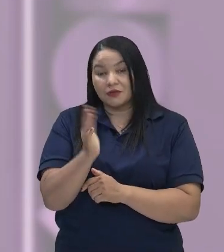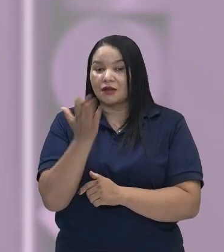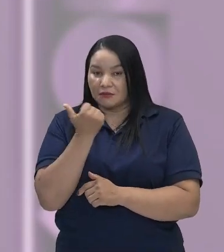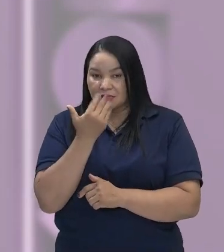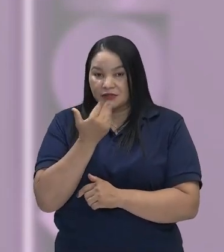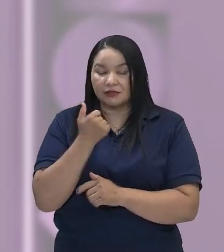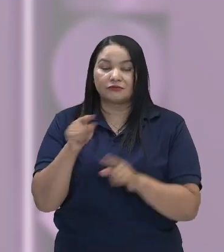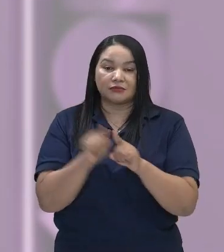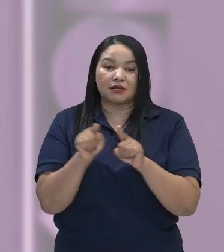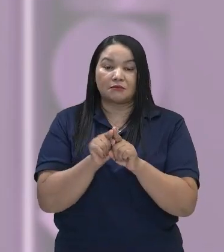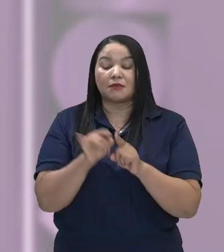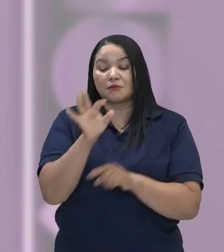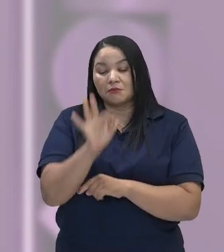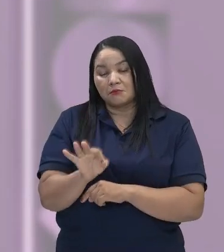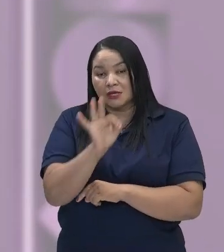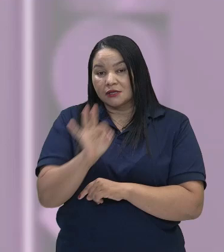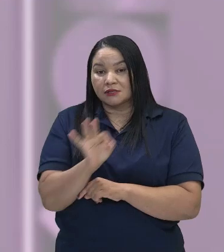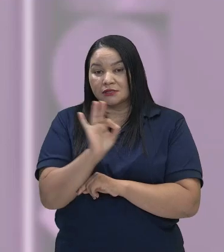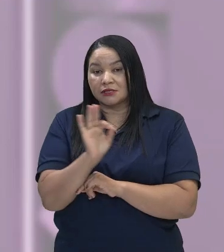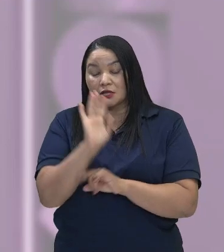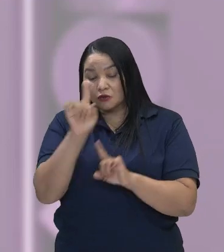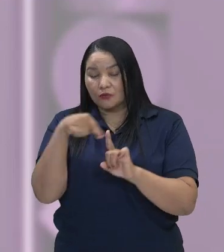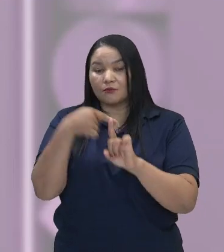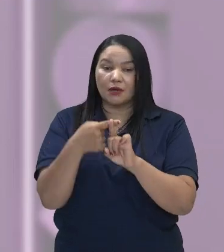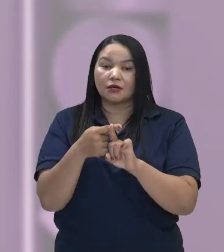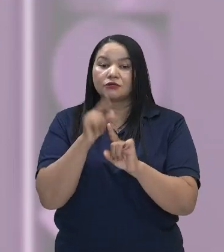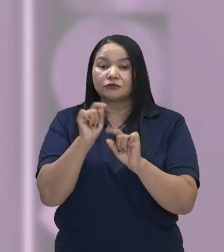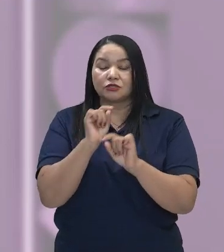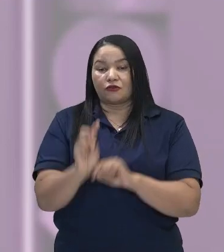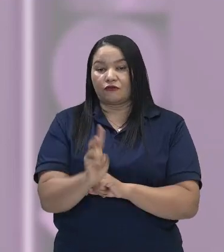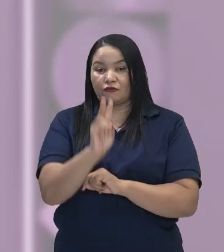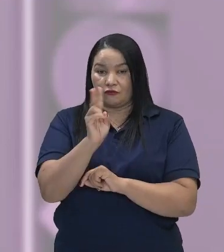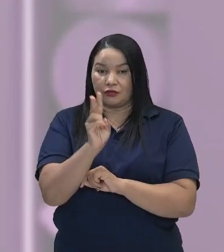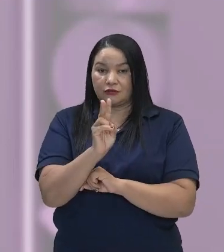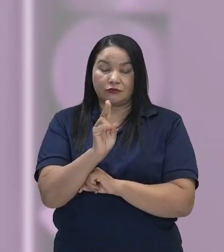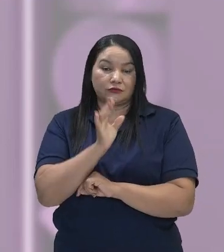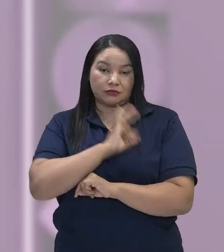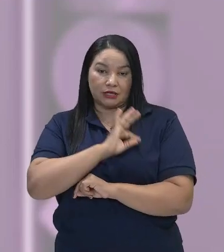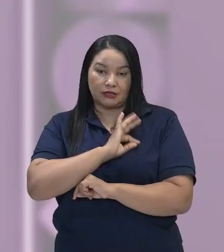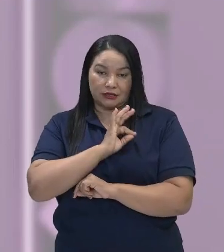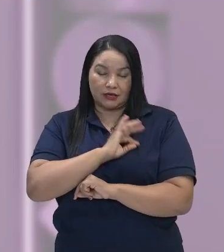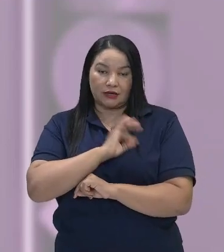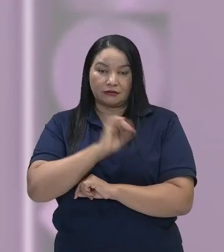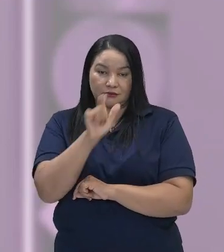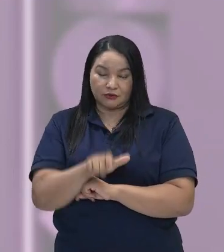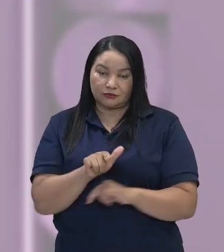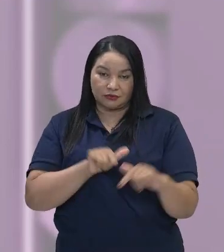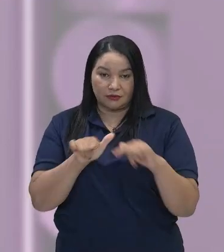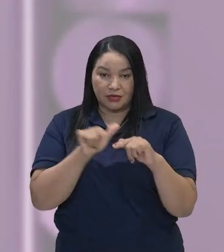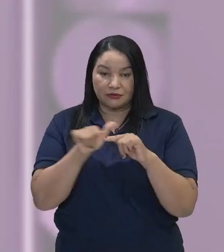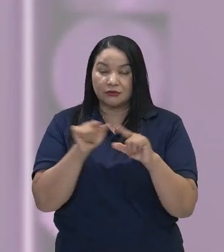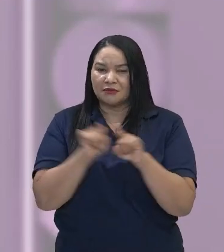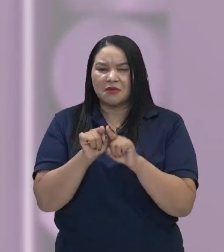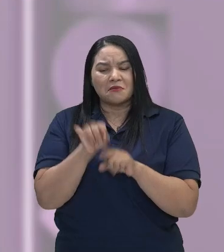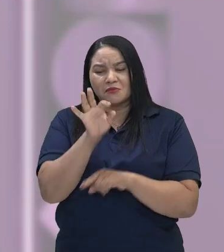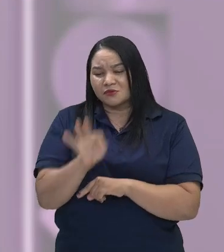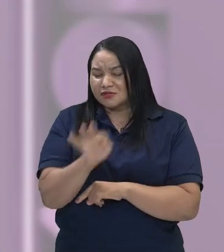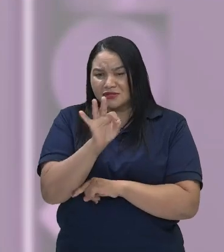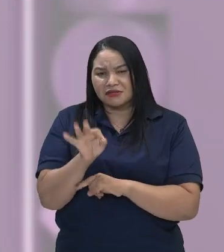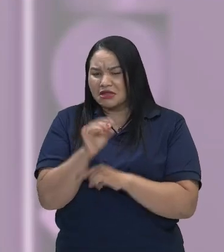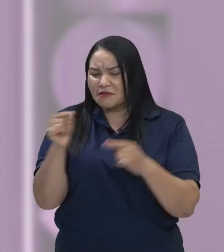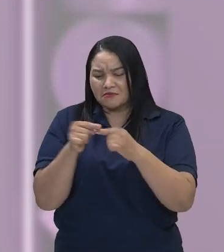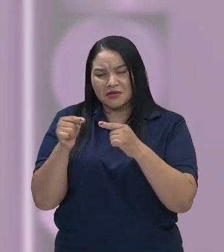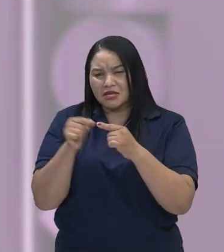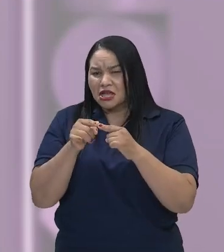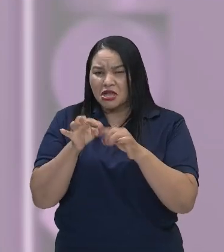um percentual em cima de um determinado valor, no caso, o salário do trabalhador. Então, a porcentagem está muito presente